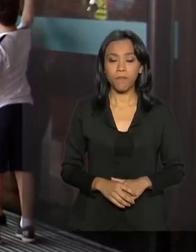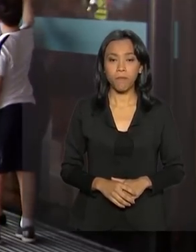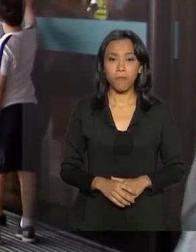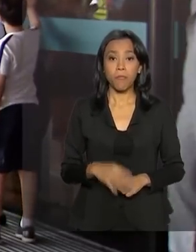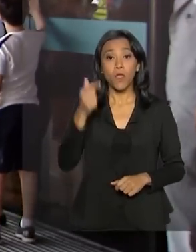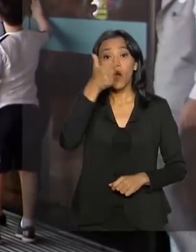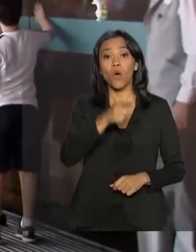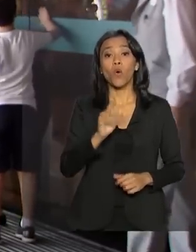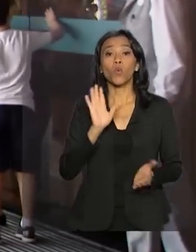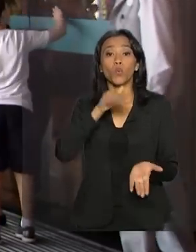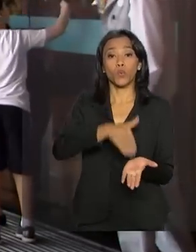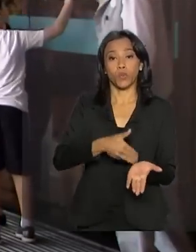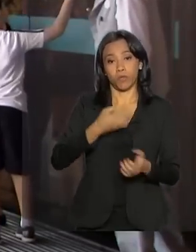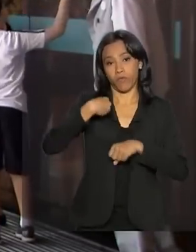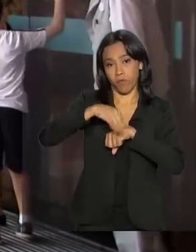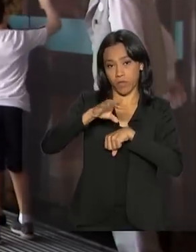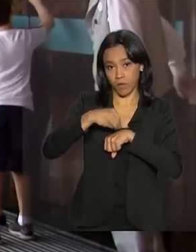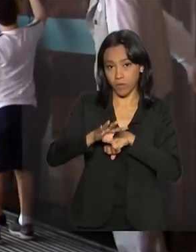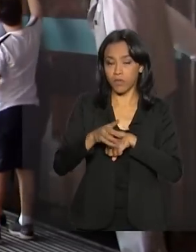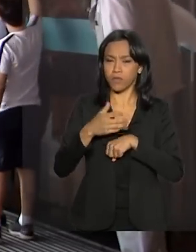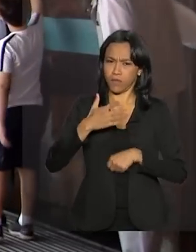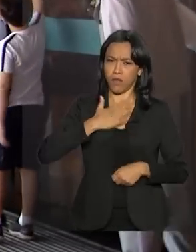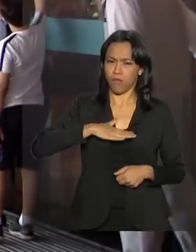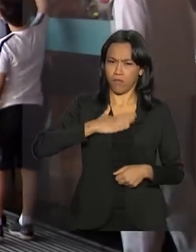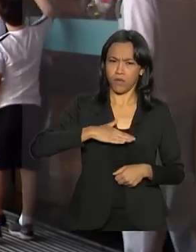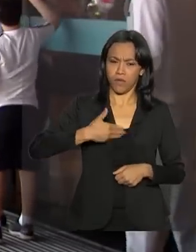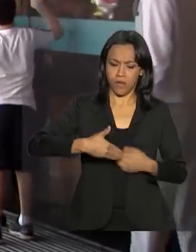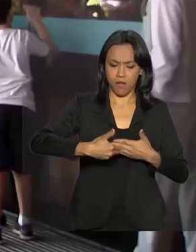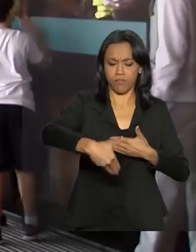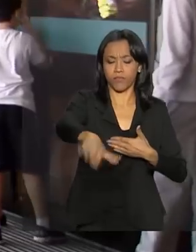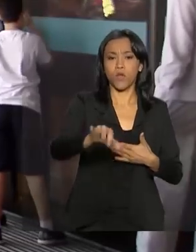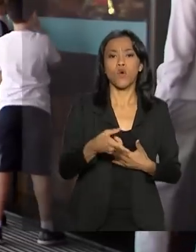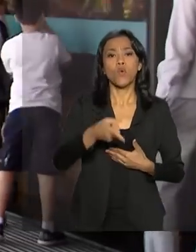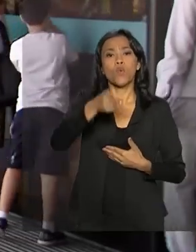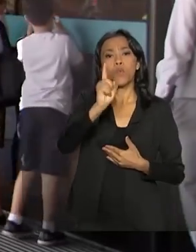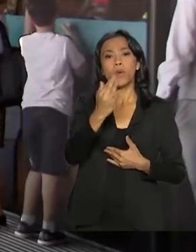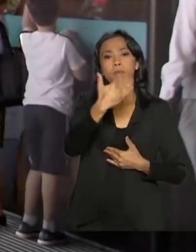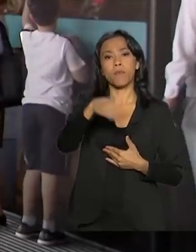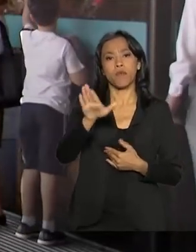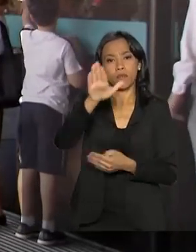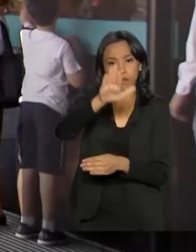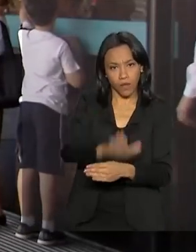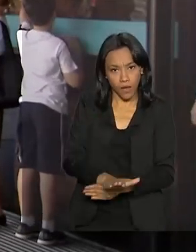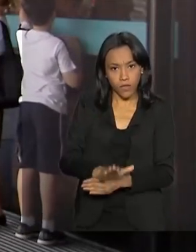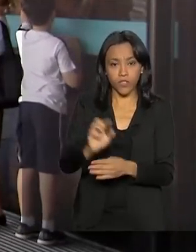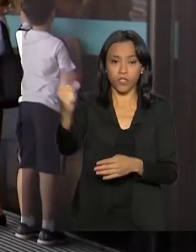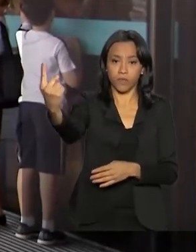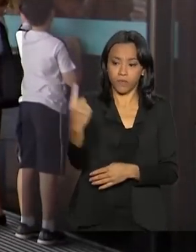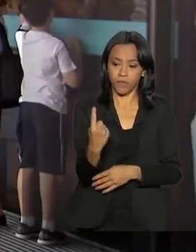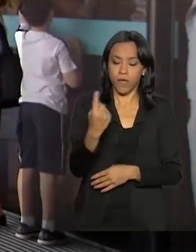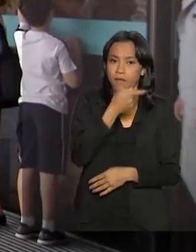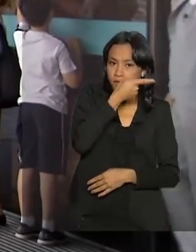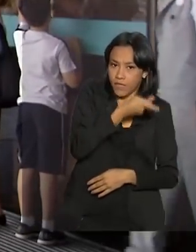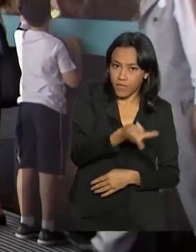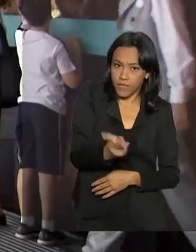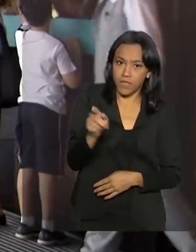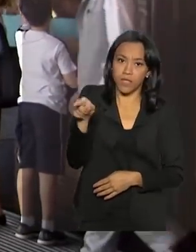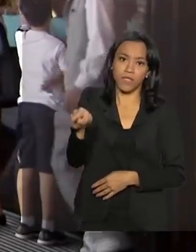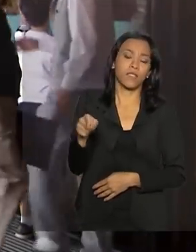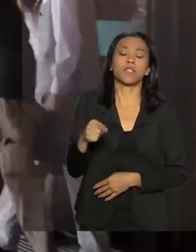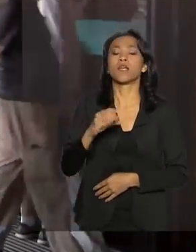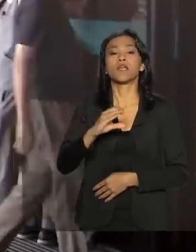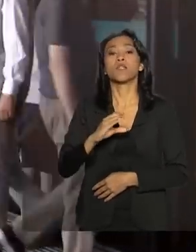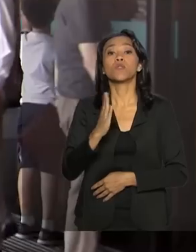E uma última notícia é aguardada para logo mais, à 13h30, a visita do subchefe jurídico da